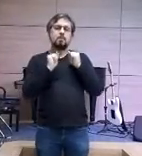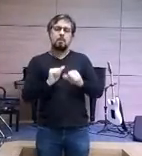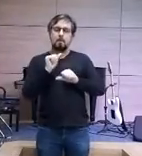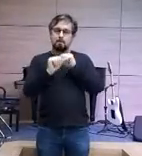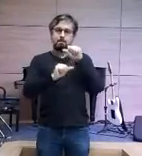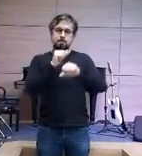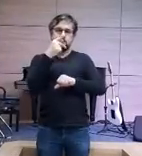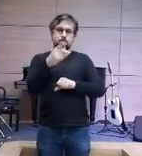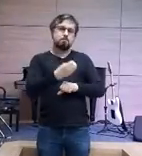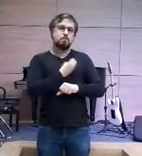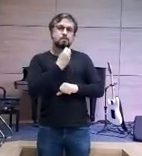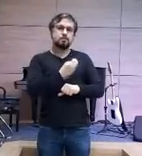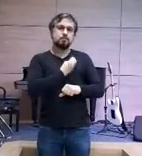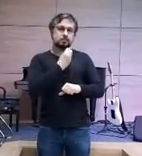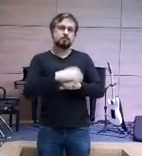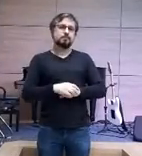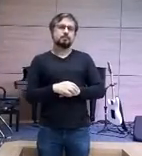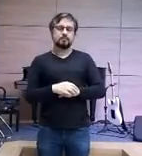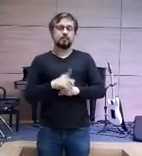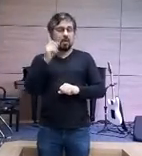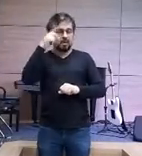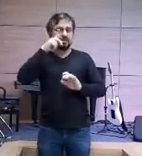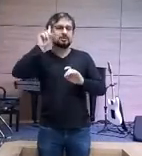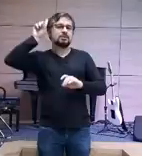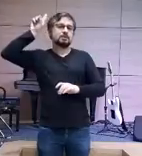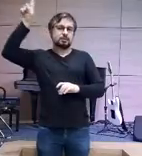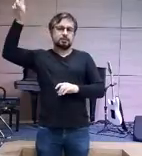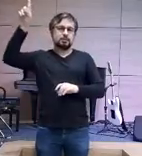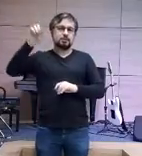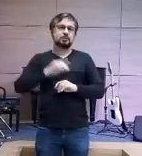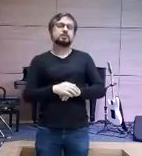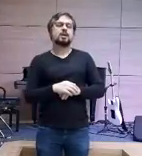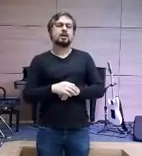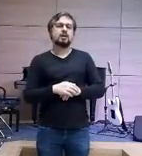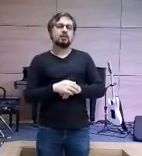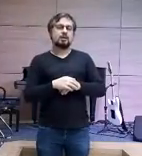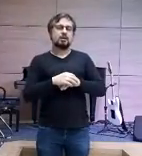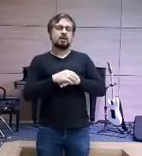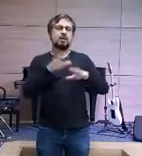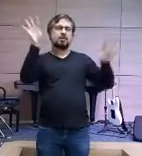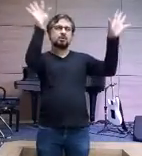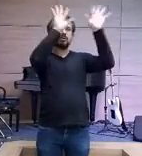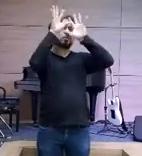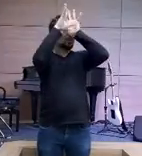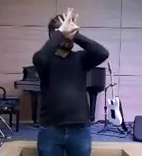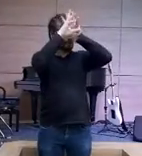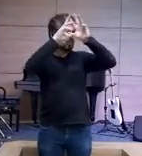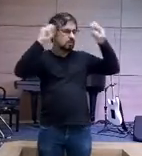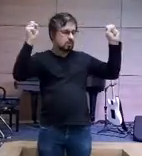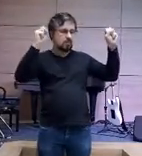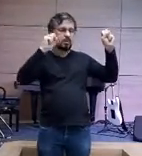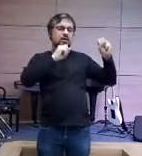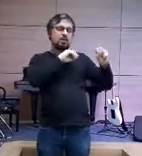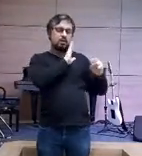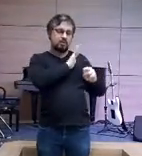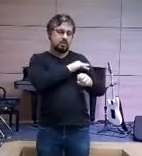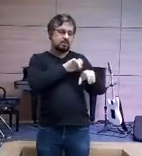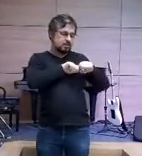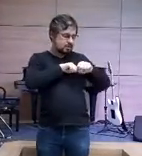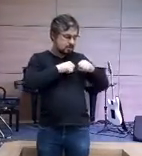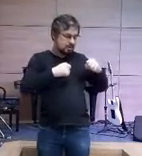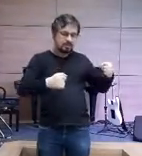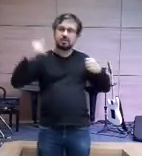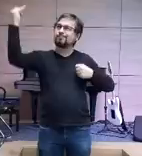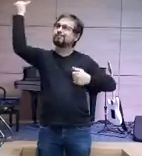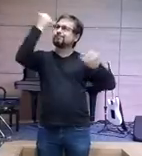vida Quem é esse Deus que dissipa a escuridão que rasga os corações